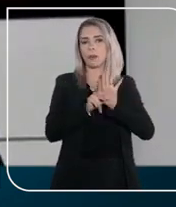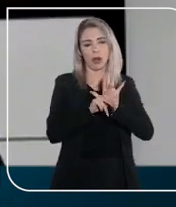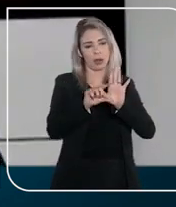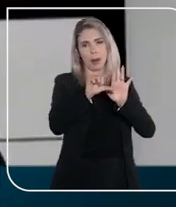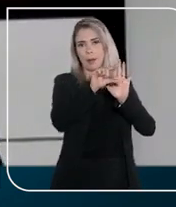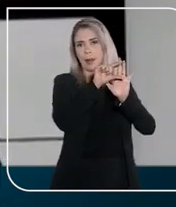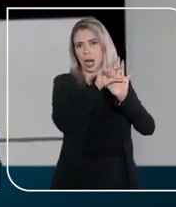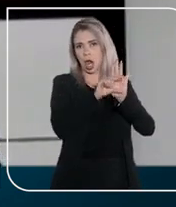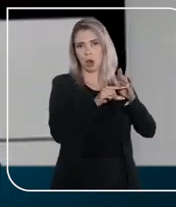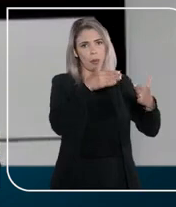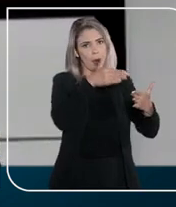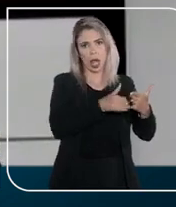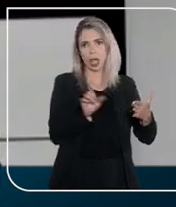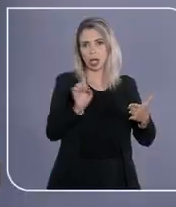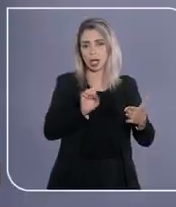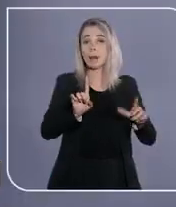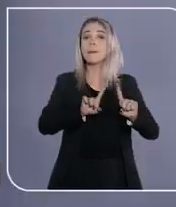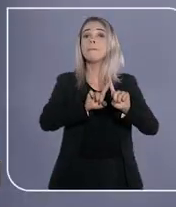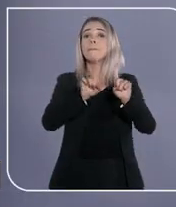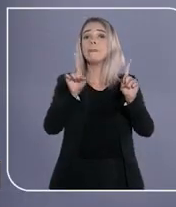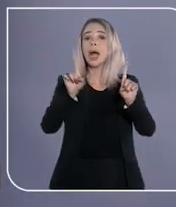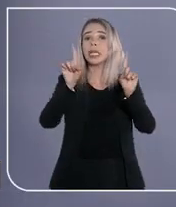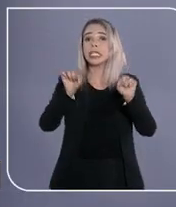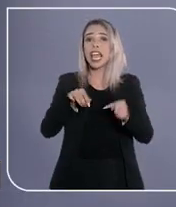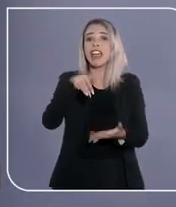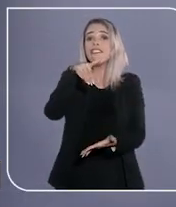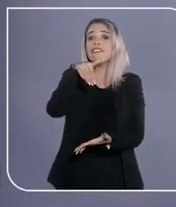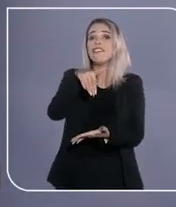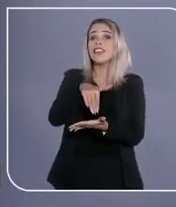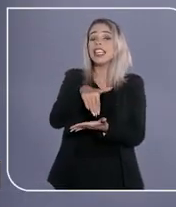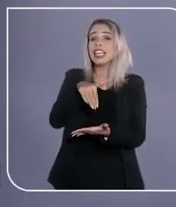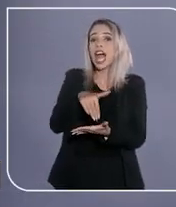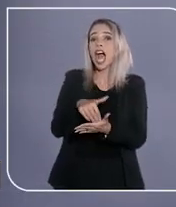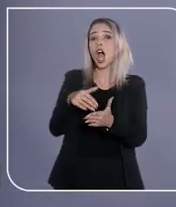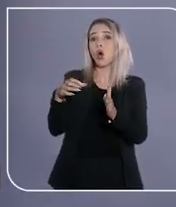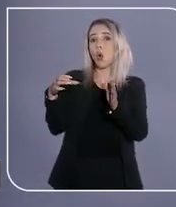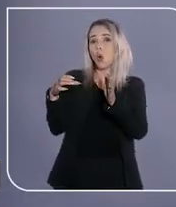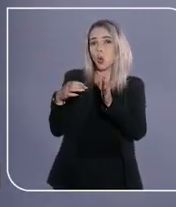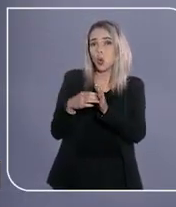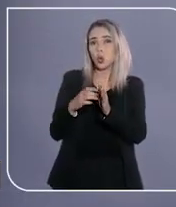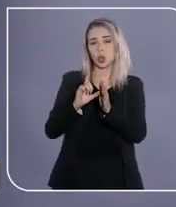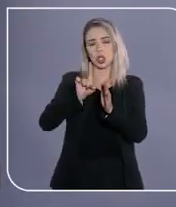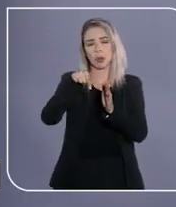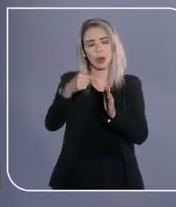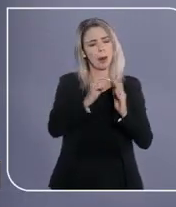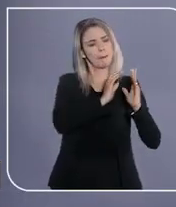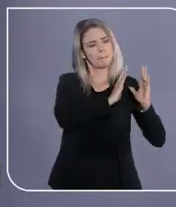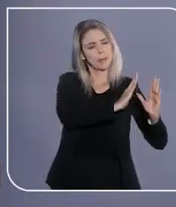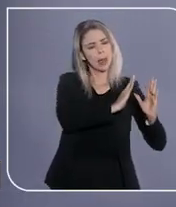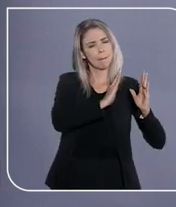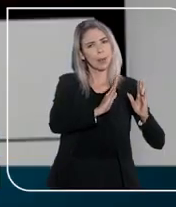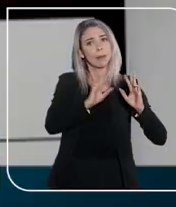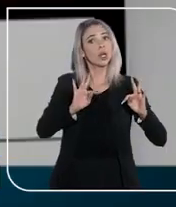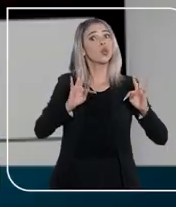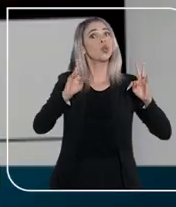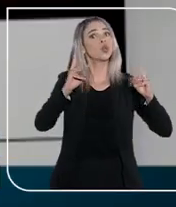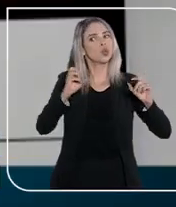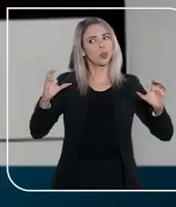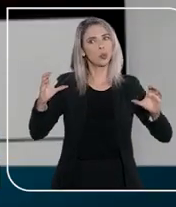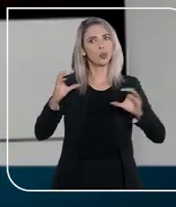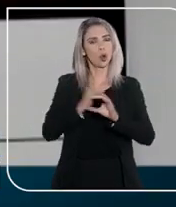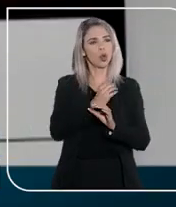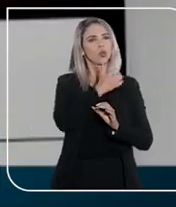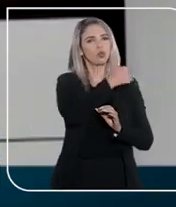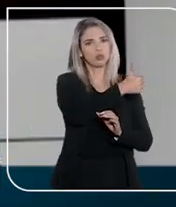barreira, mas eu estou dizendo que ao final do concurso público, depois de transcorridas todas as fases,